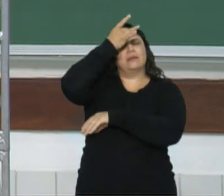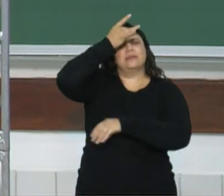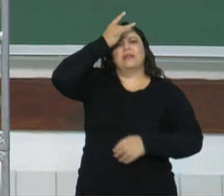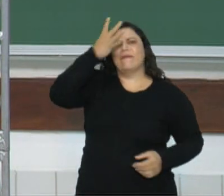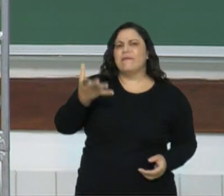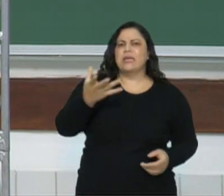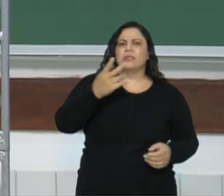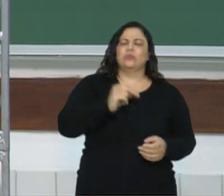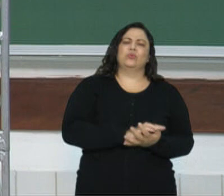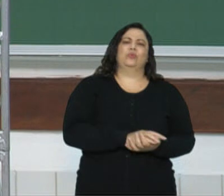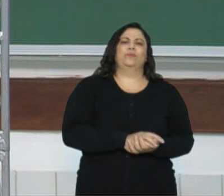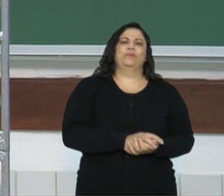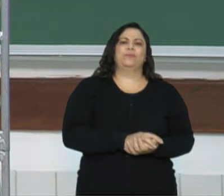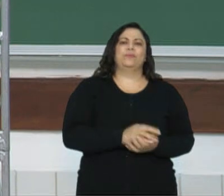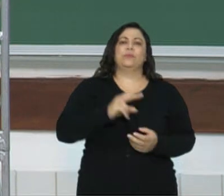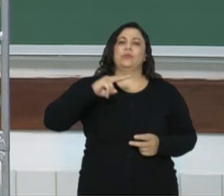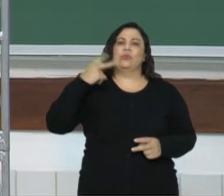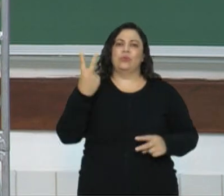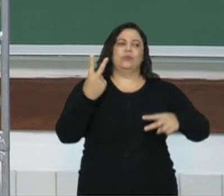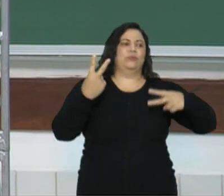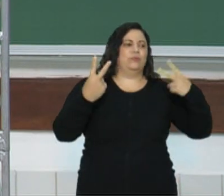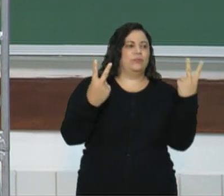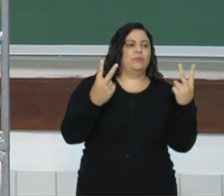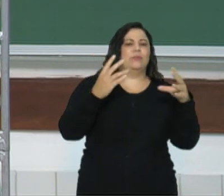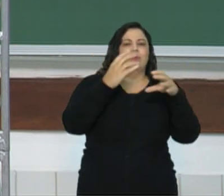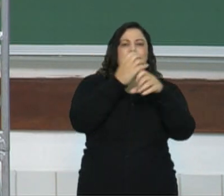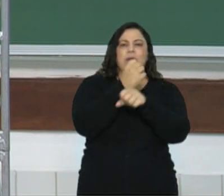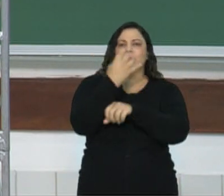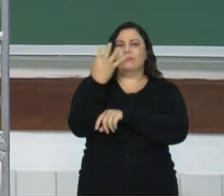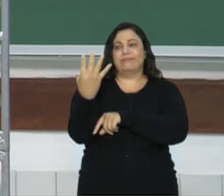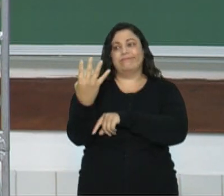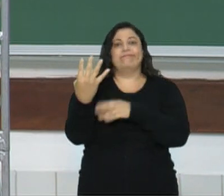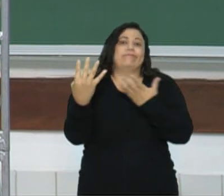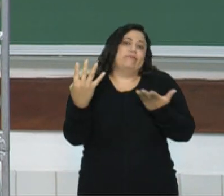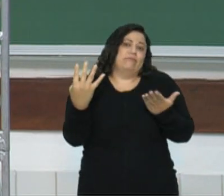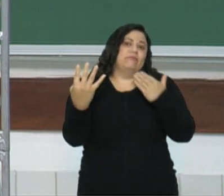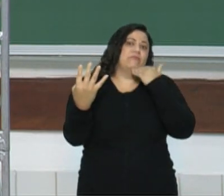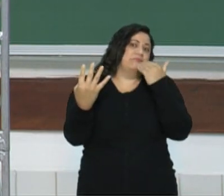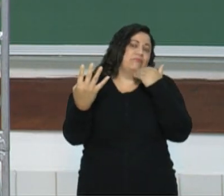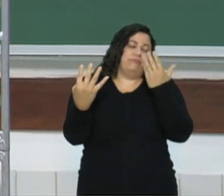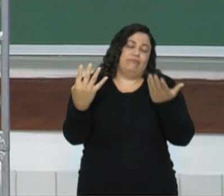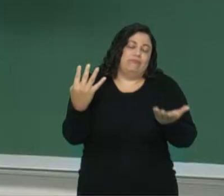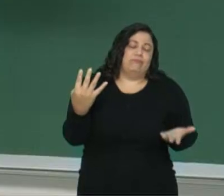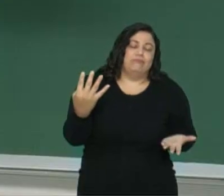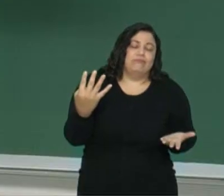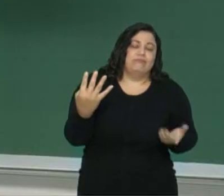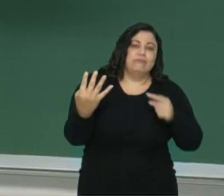2 mais 2 igual a 4. Pronto, não tem dúvida sobre isso.